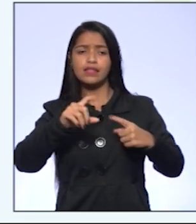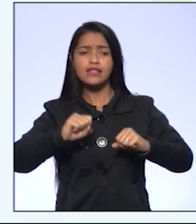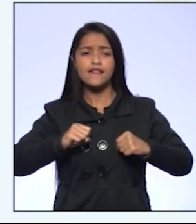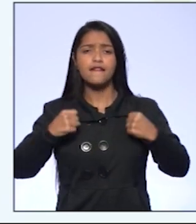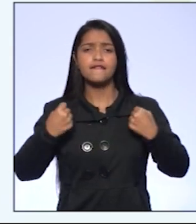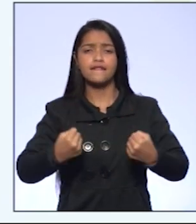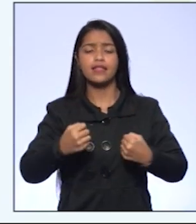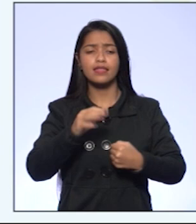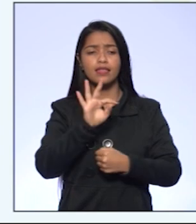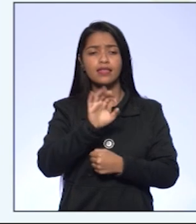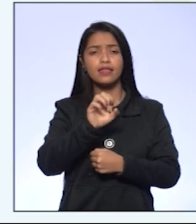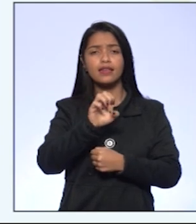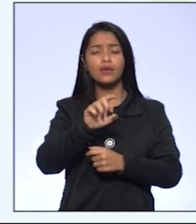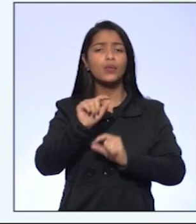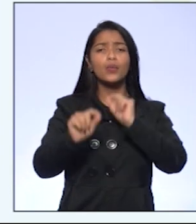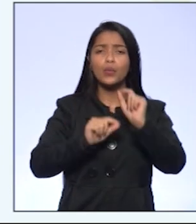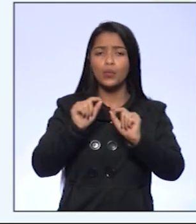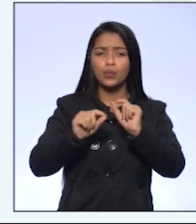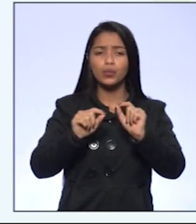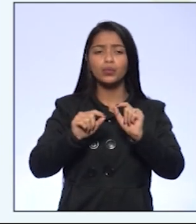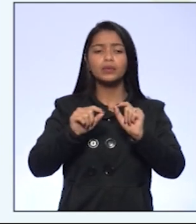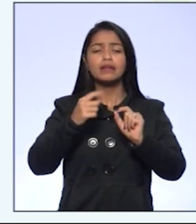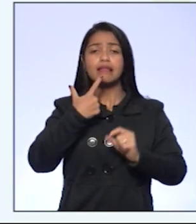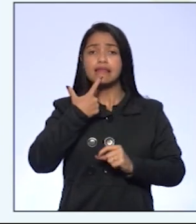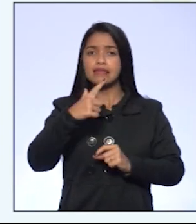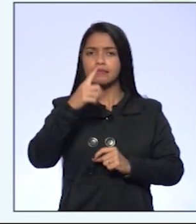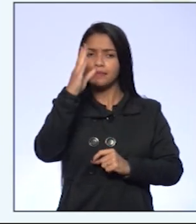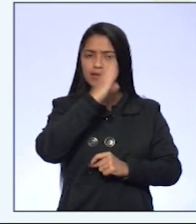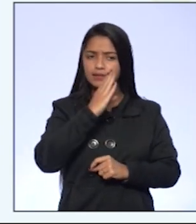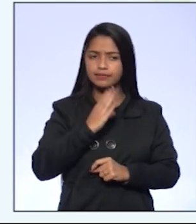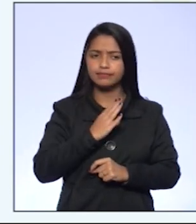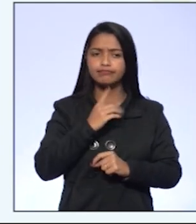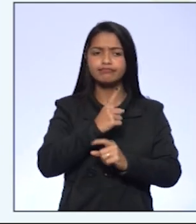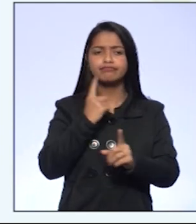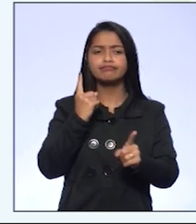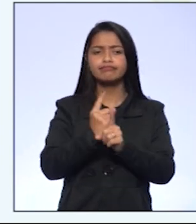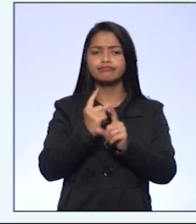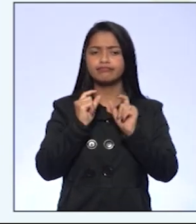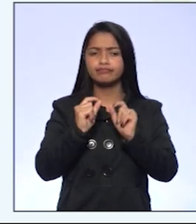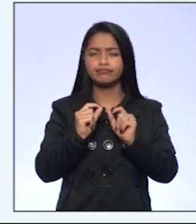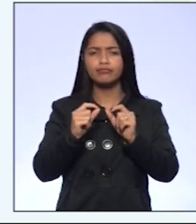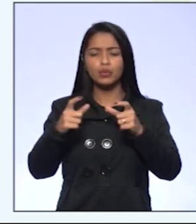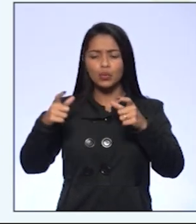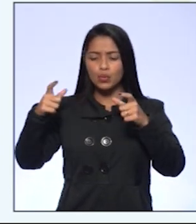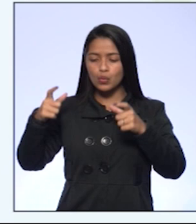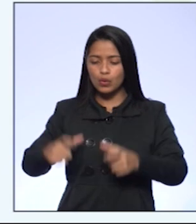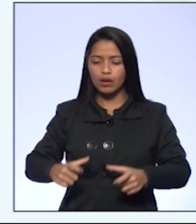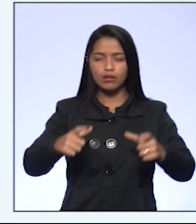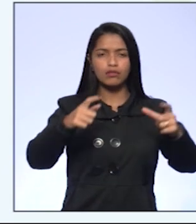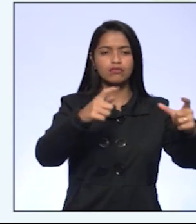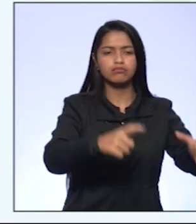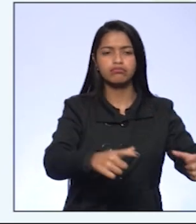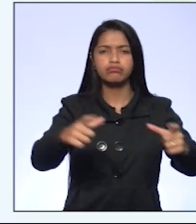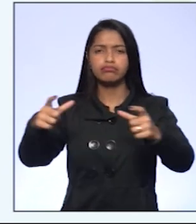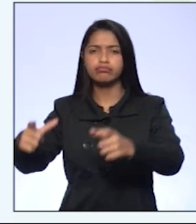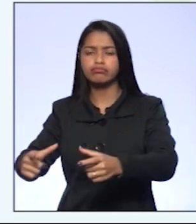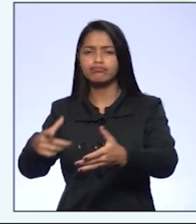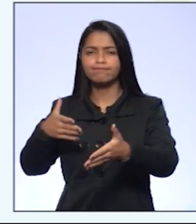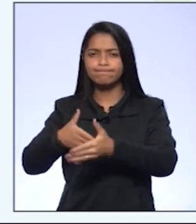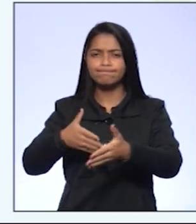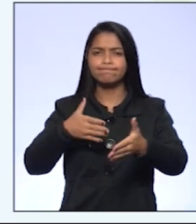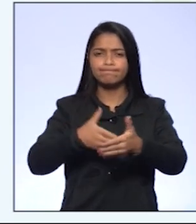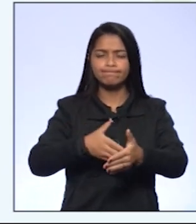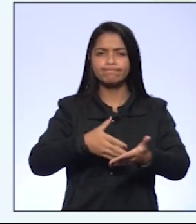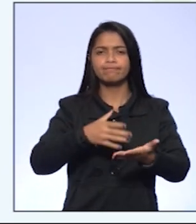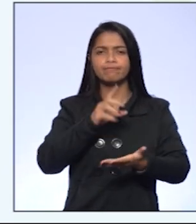Brasil, entrevendo que no Brasil as delimitações dialetais espaciais não eram tão marcadas como as isoglossas da România